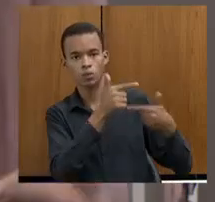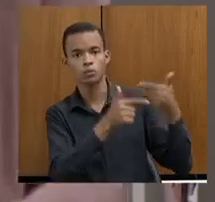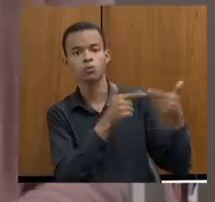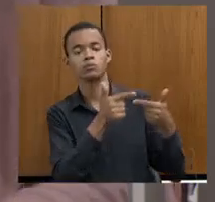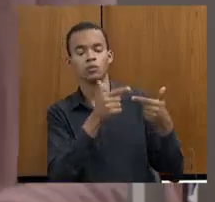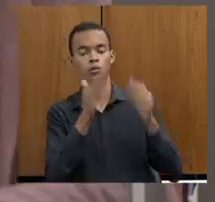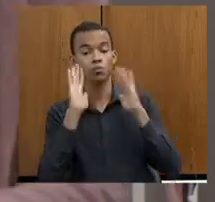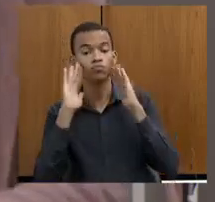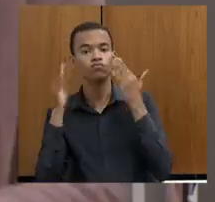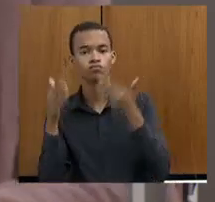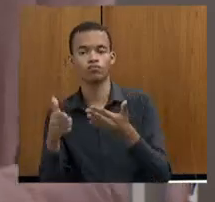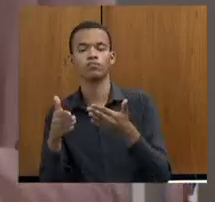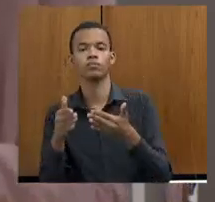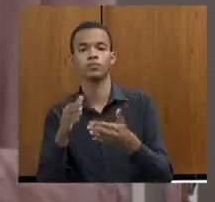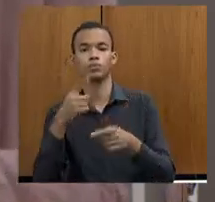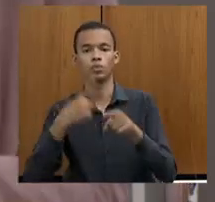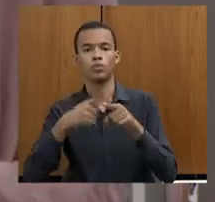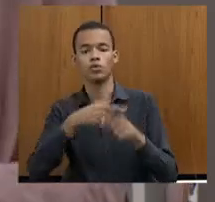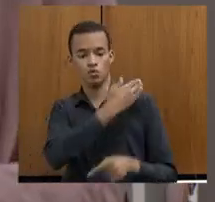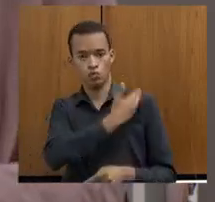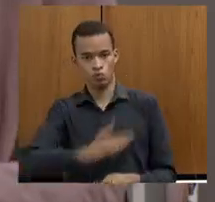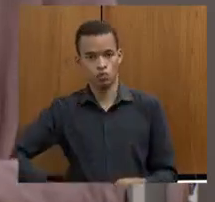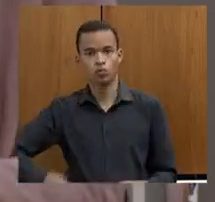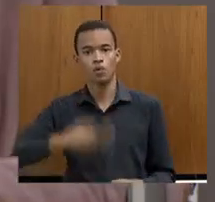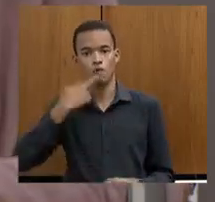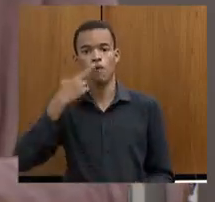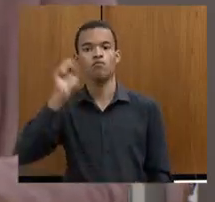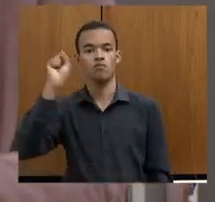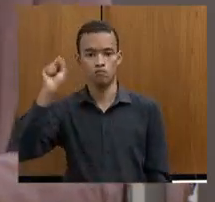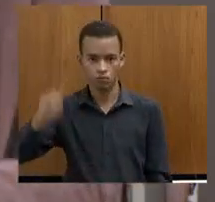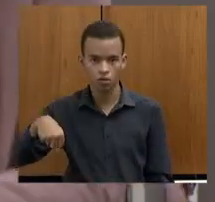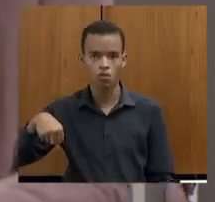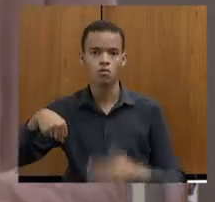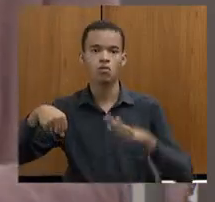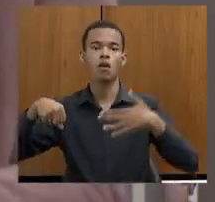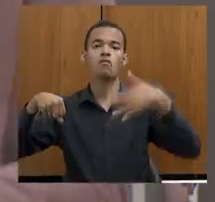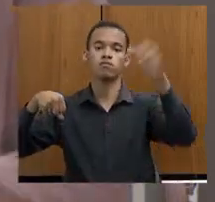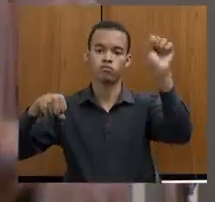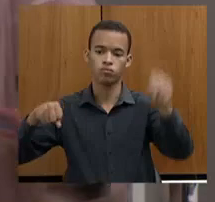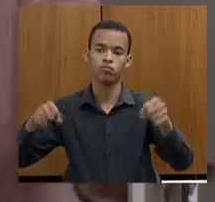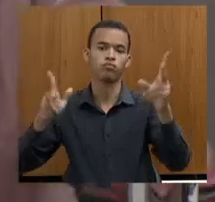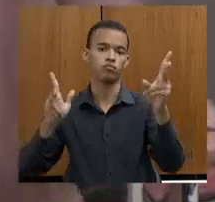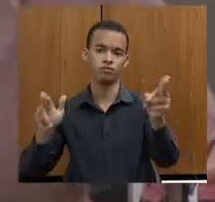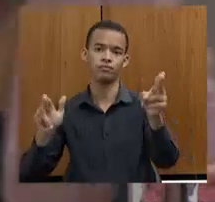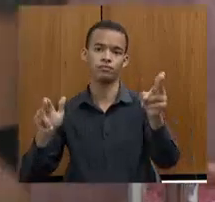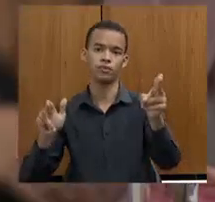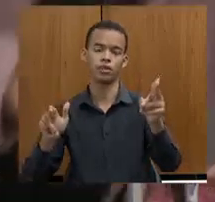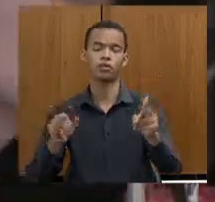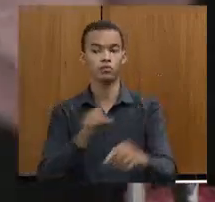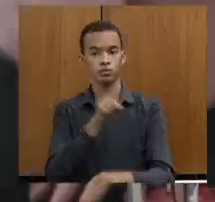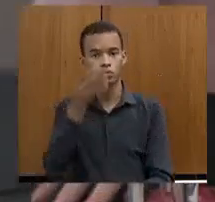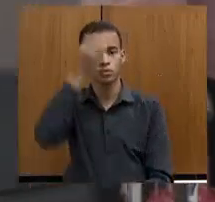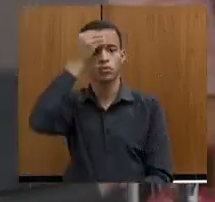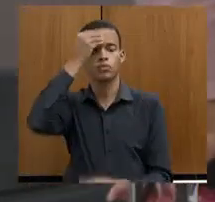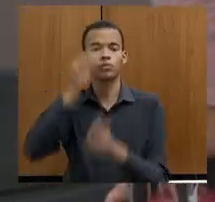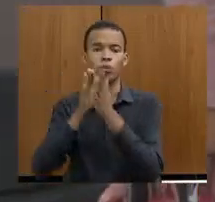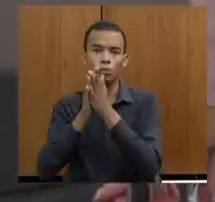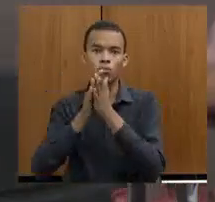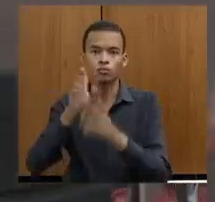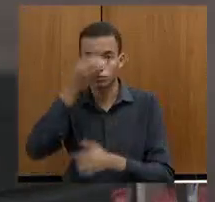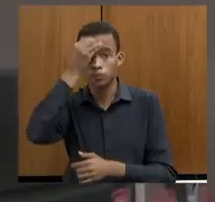quando este governo diz que sim é sim essa segurança eu gostaria que vocês levassem para casa